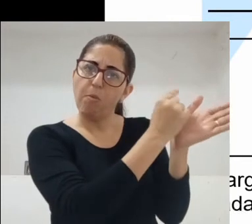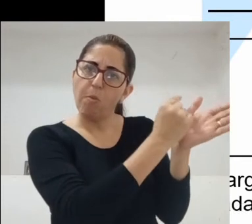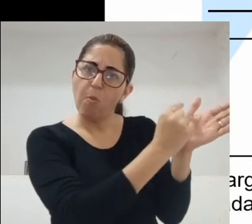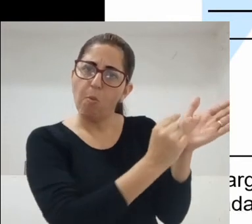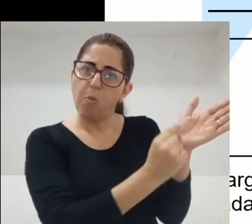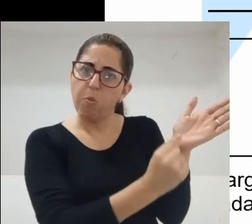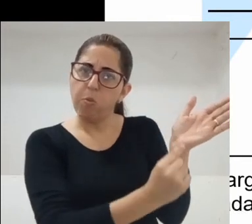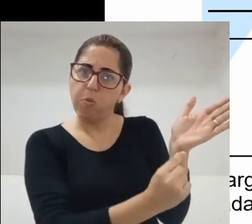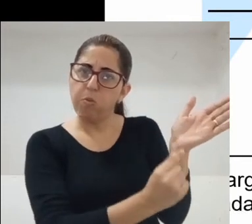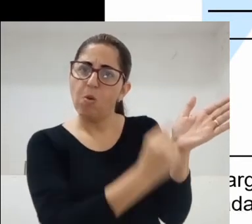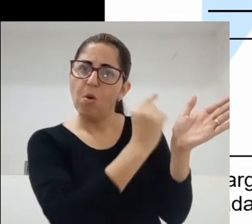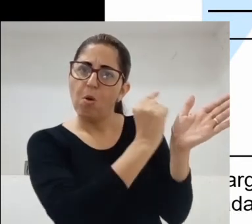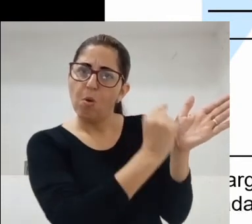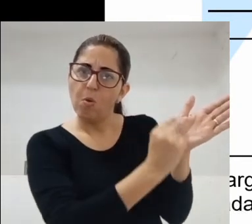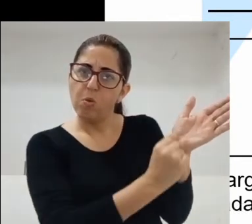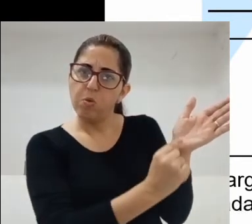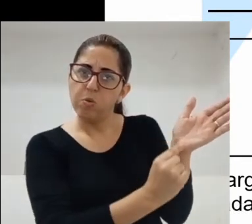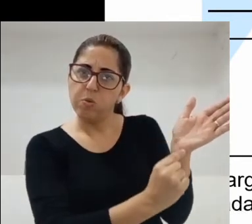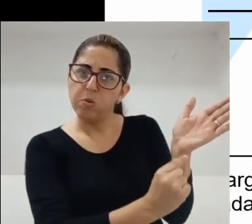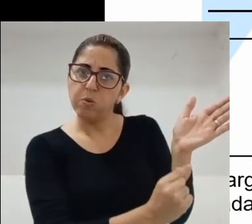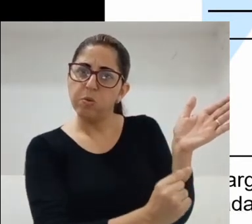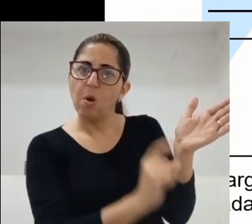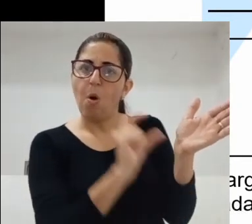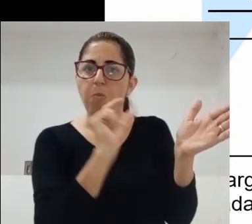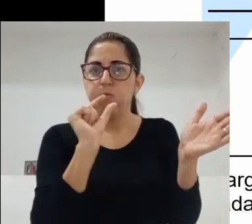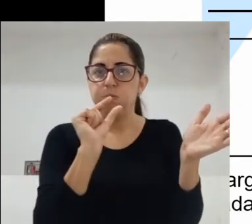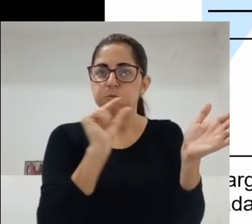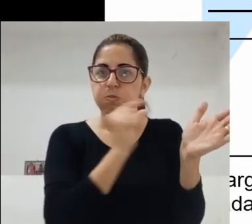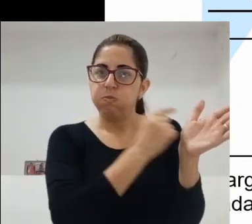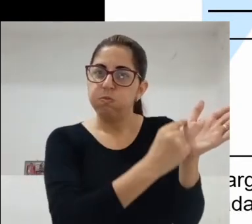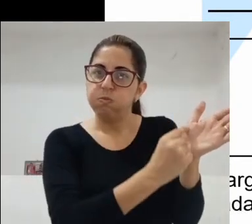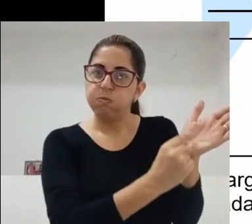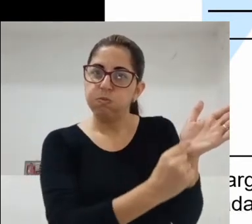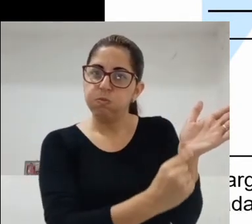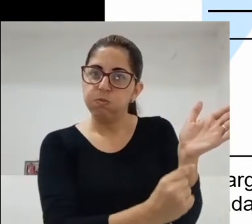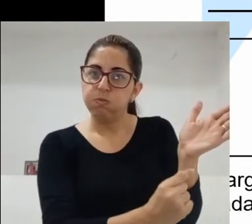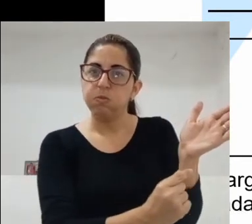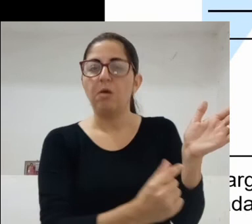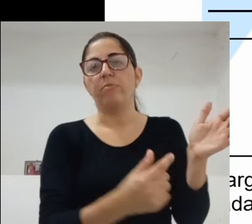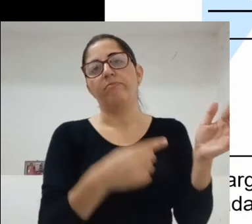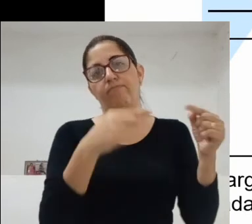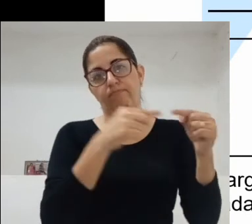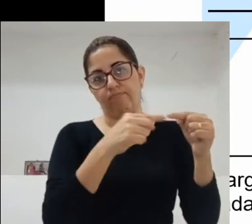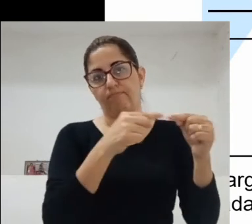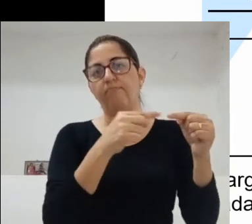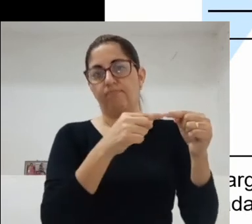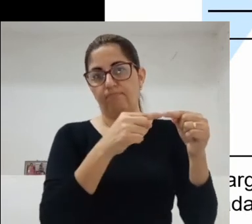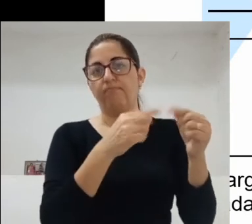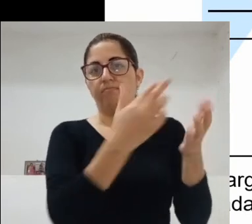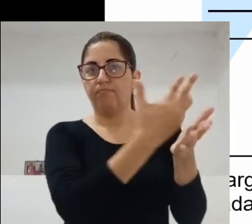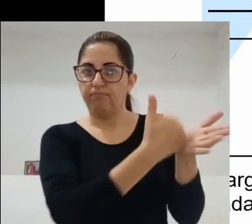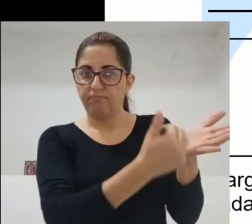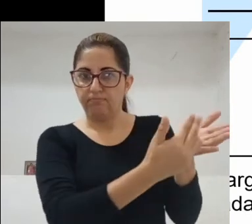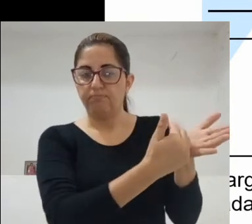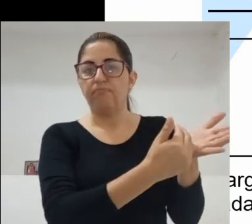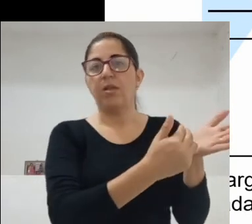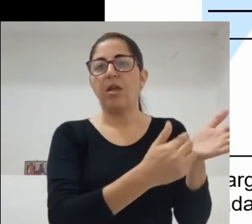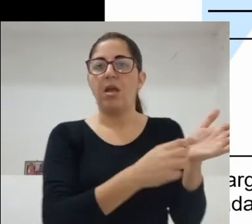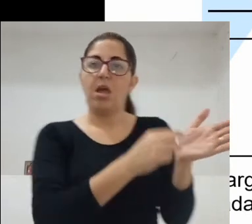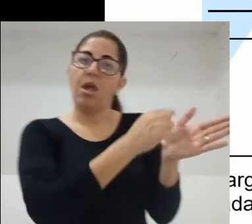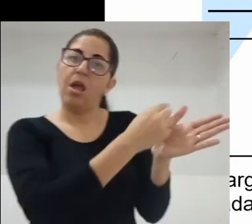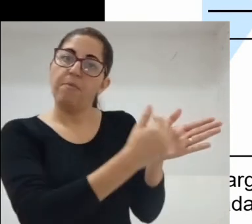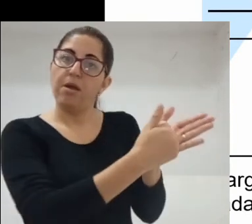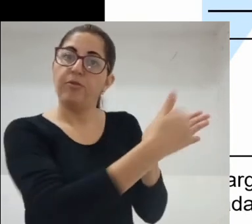a margem vai ter sempre uma linha contínua, né? Um pouco mais grossa do que as linhas de desenho, porque ela vai ficar mais